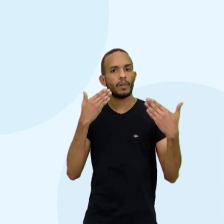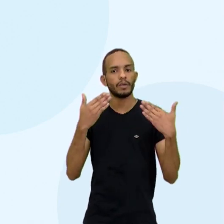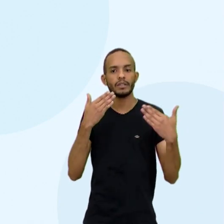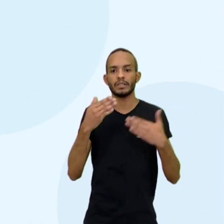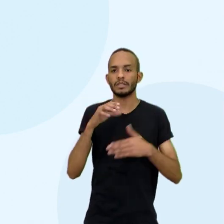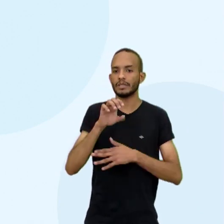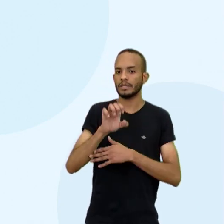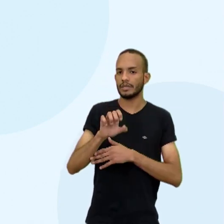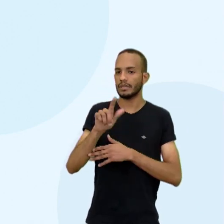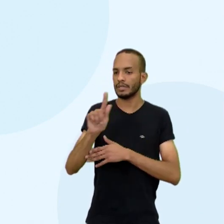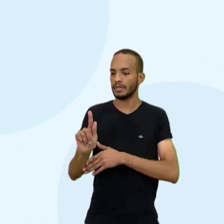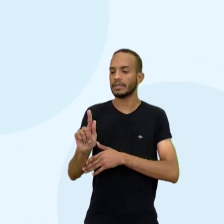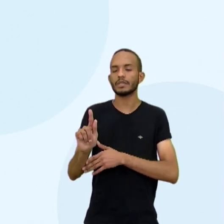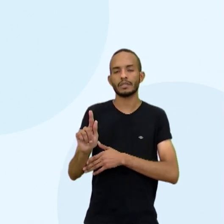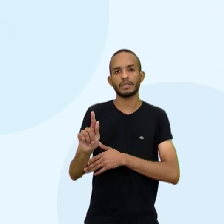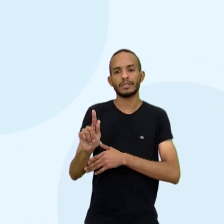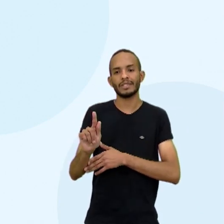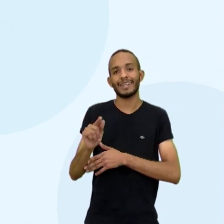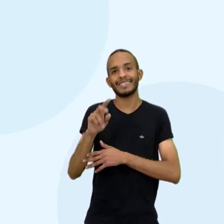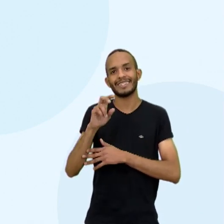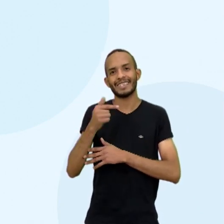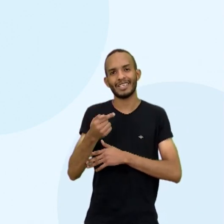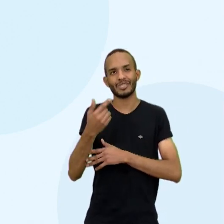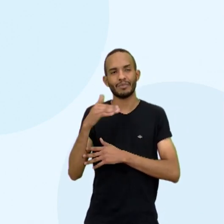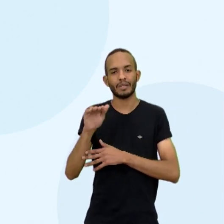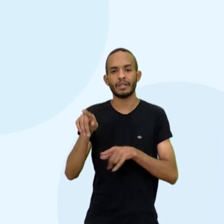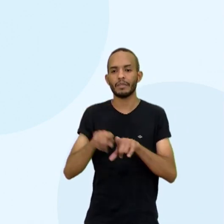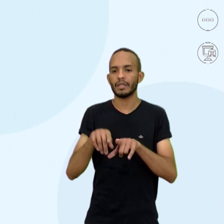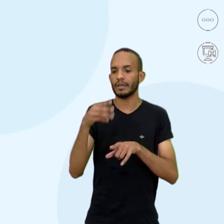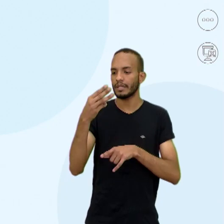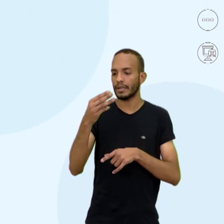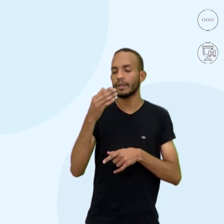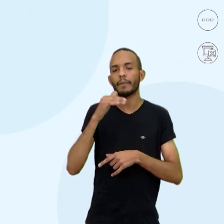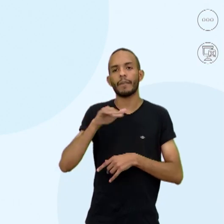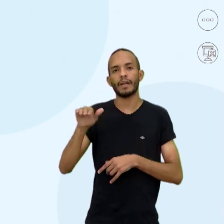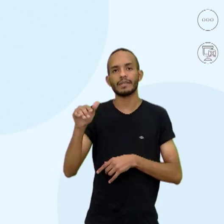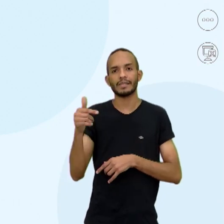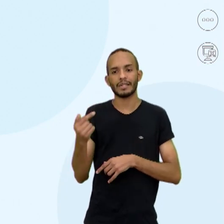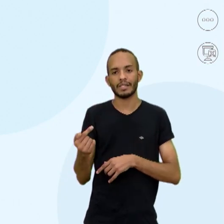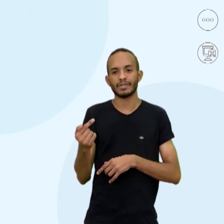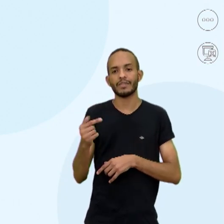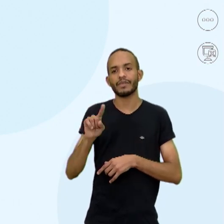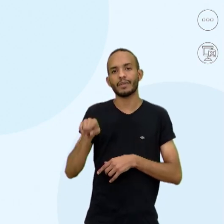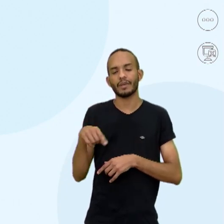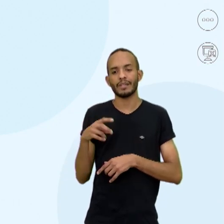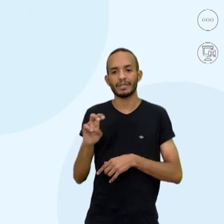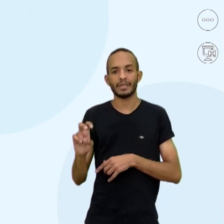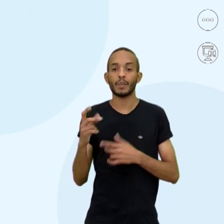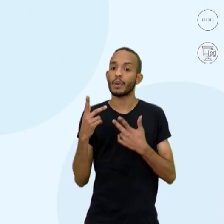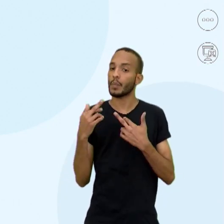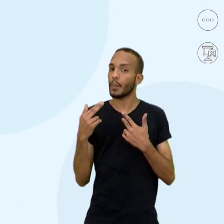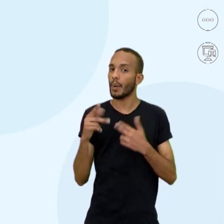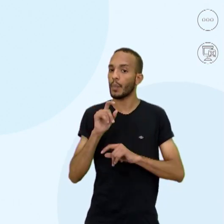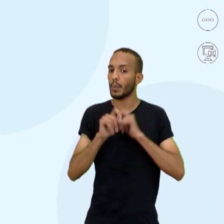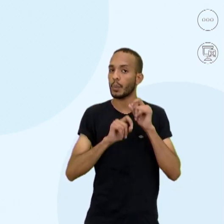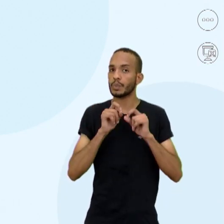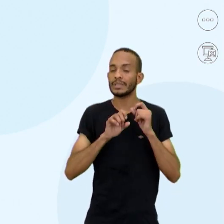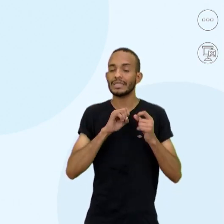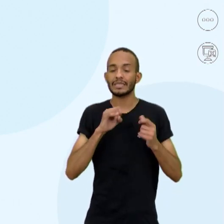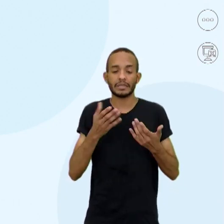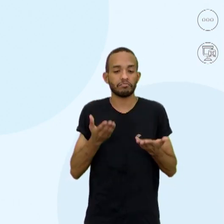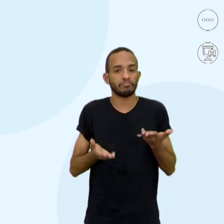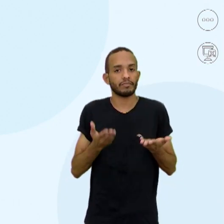o EG. EG é 7,5. Então 3 sobre 7,5 tem que ser igual, já que